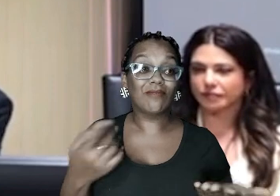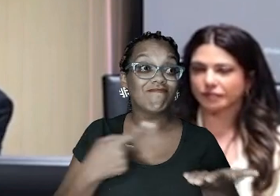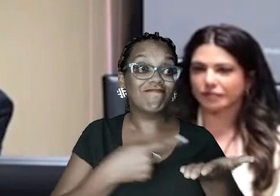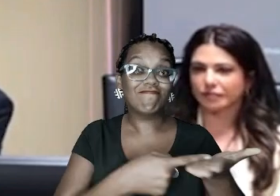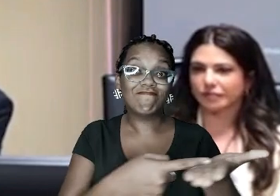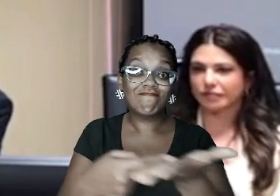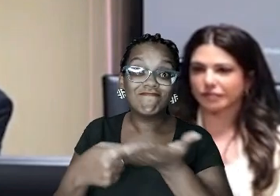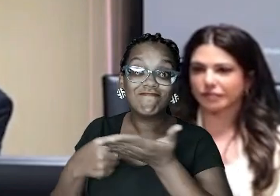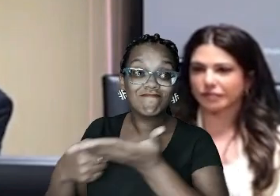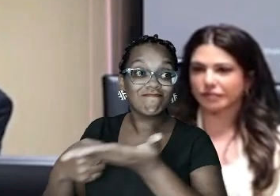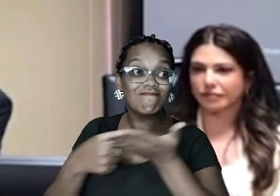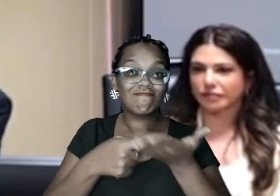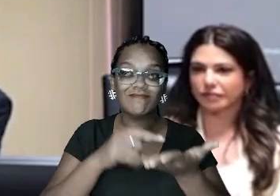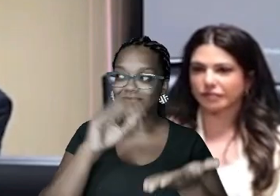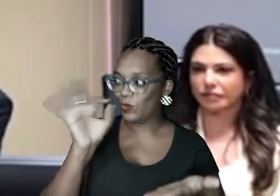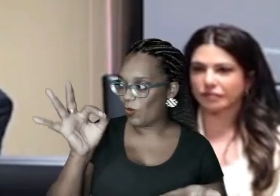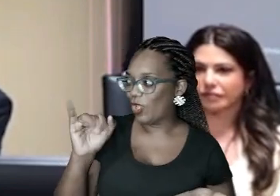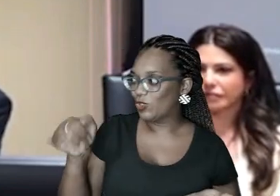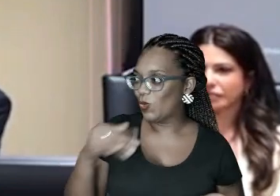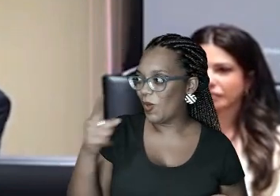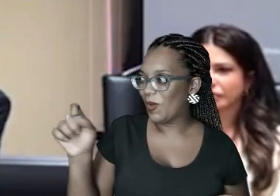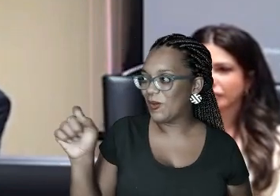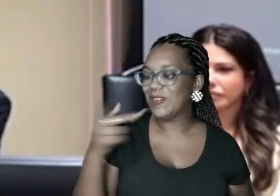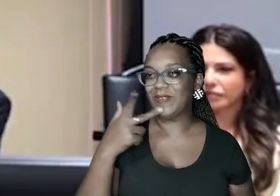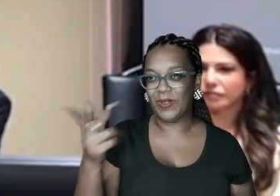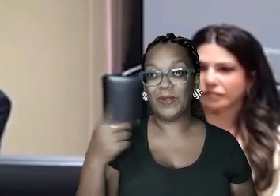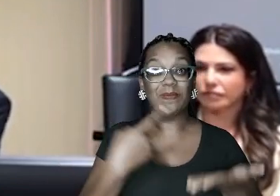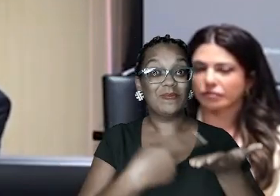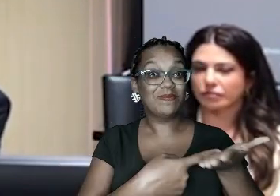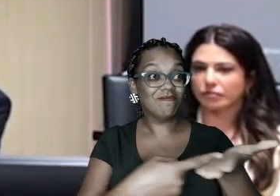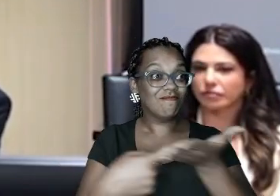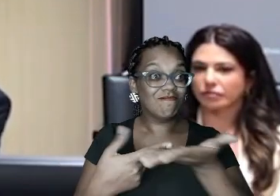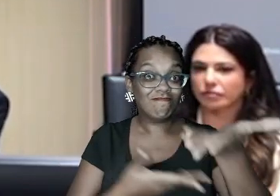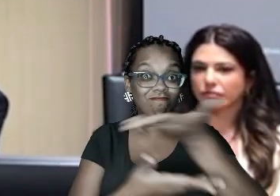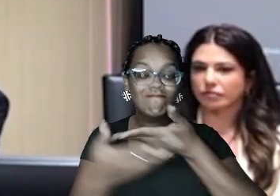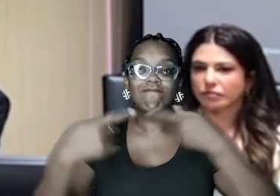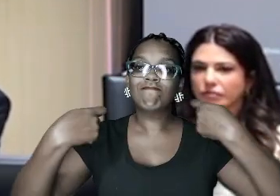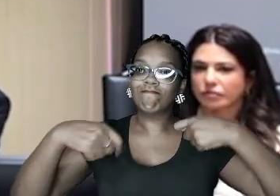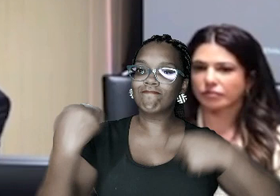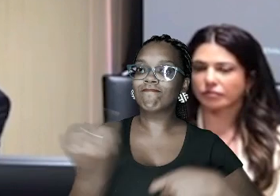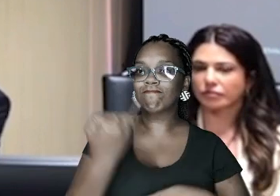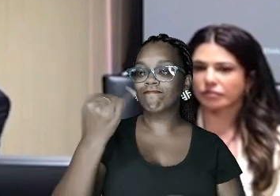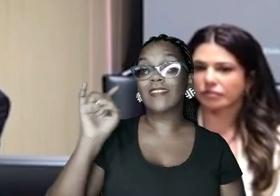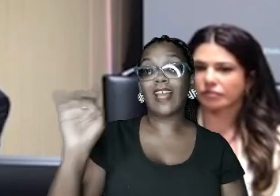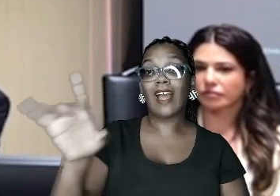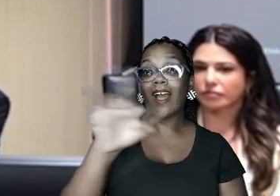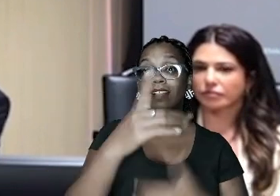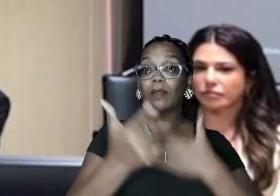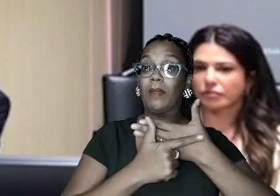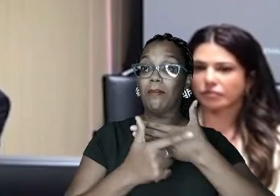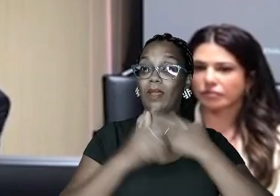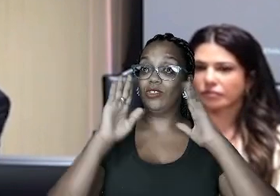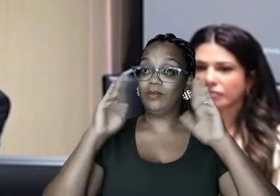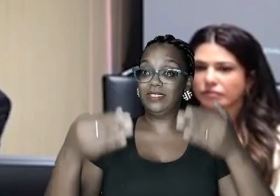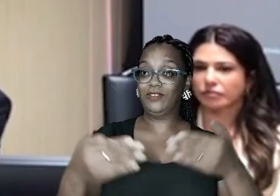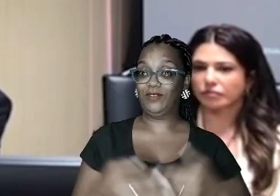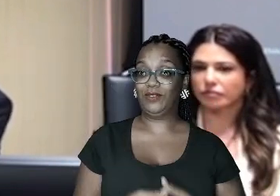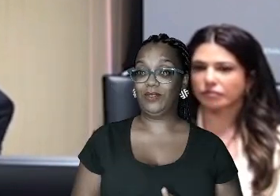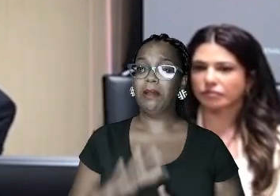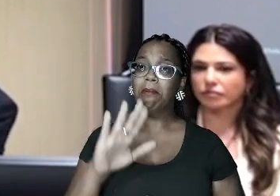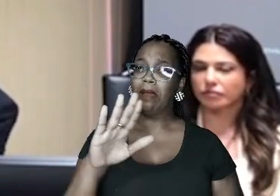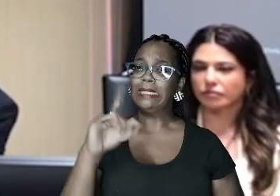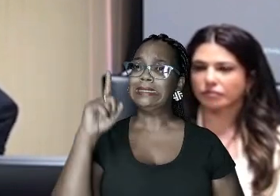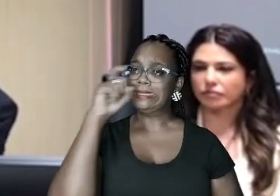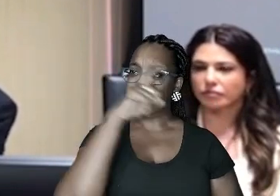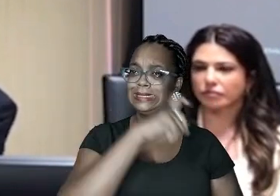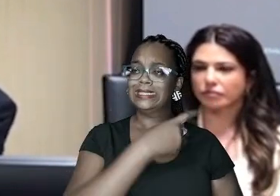mais tudo isso é para enfatizar que articulação né João e o João também bate muito nesse ponto articulação é o que a gente cada qual tem